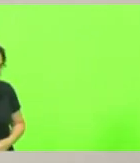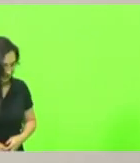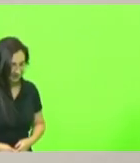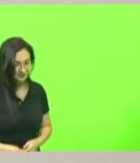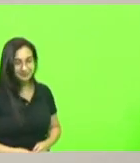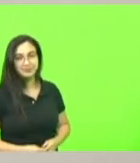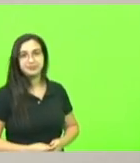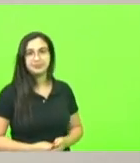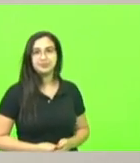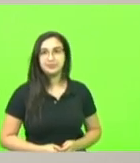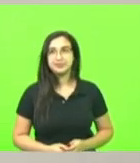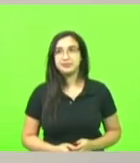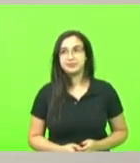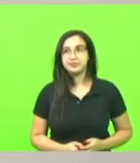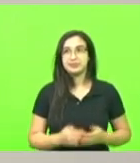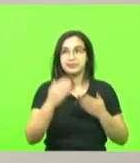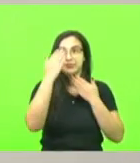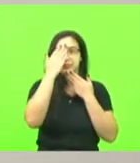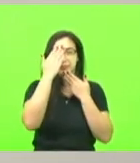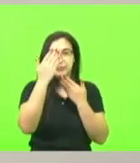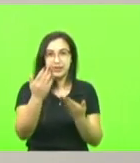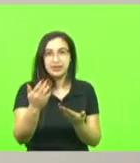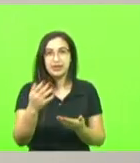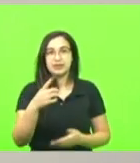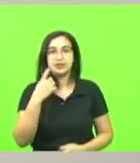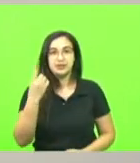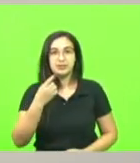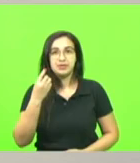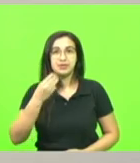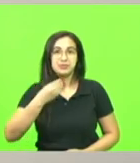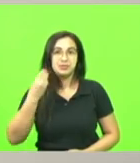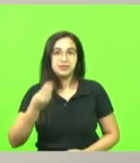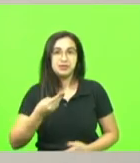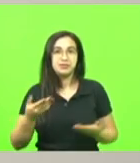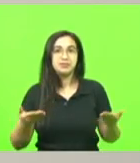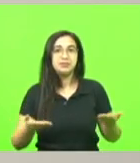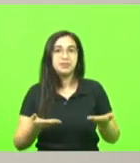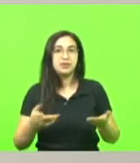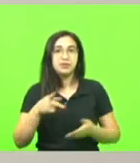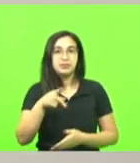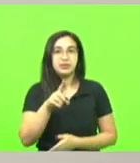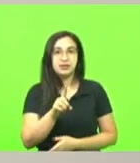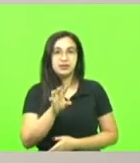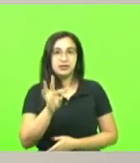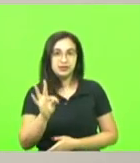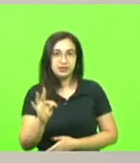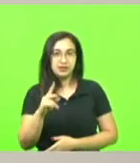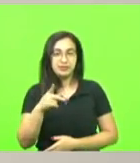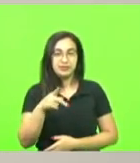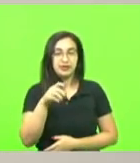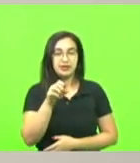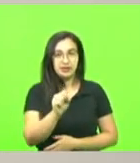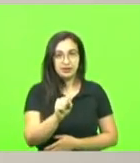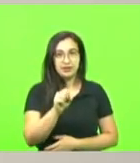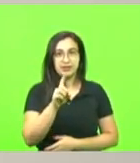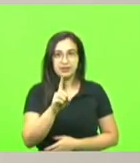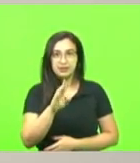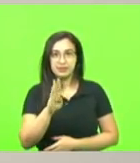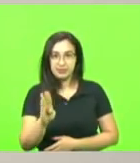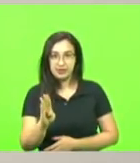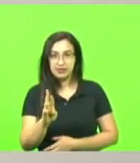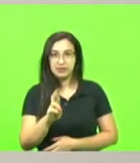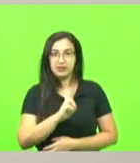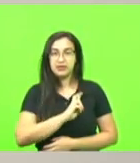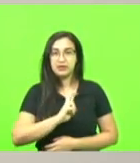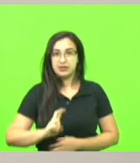Obrigado, deputado Márcio Machado. Próximo bloco, bloco PDT, PSDP, PSDB, Republicanos,